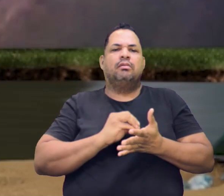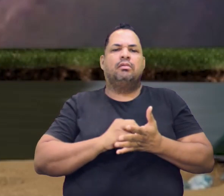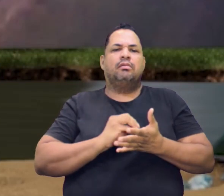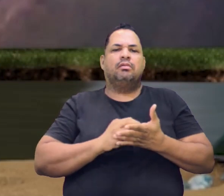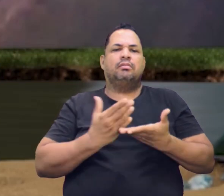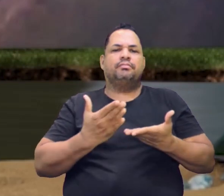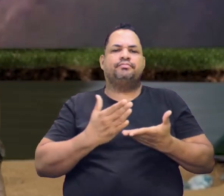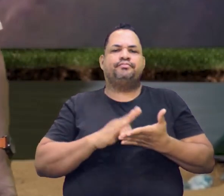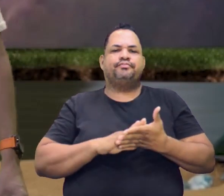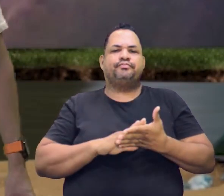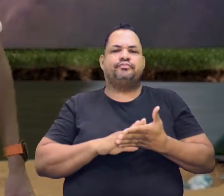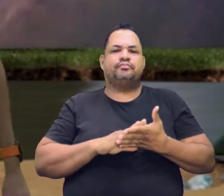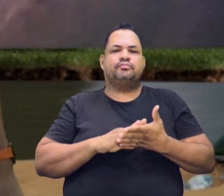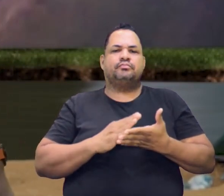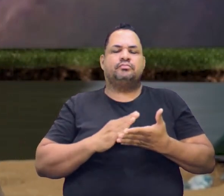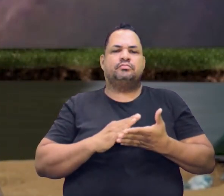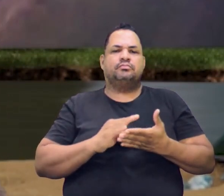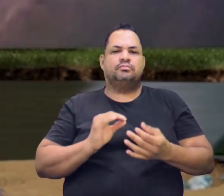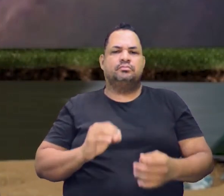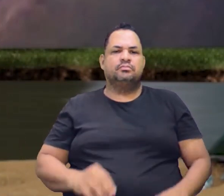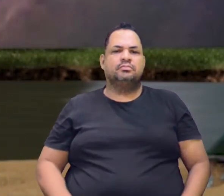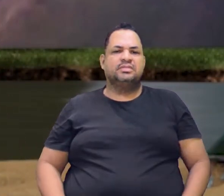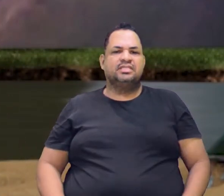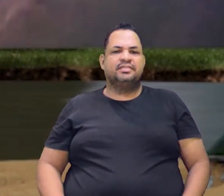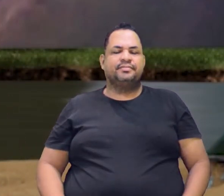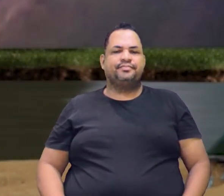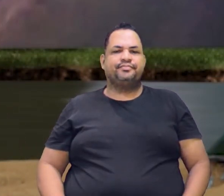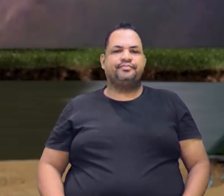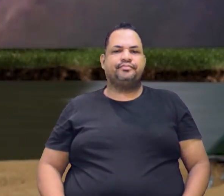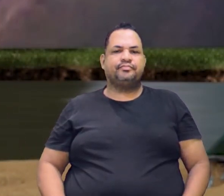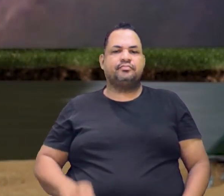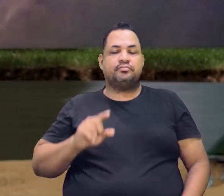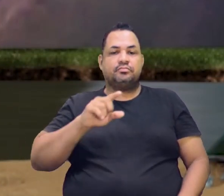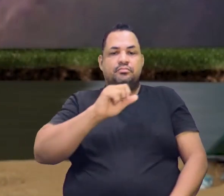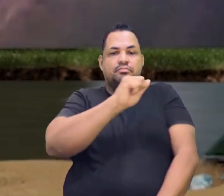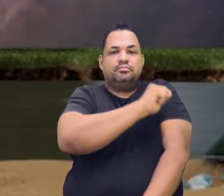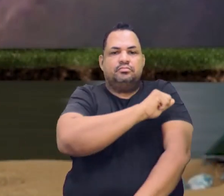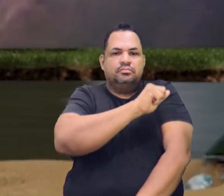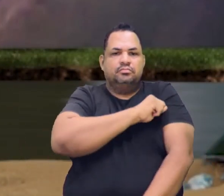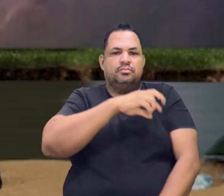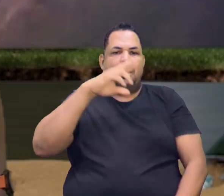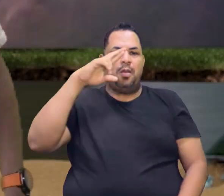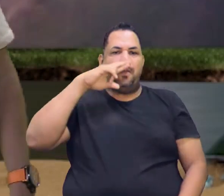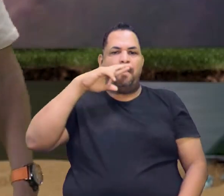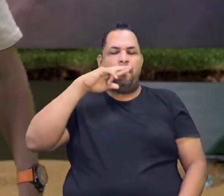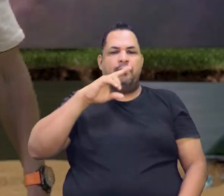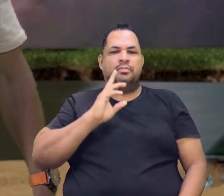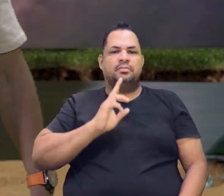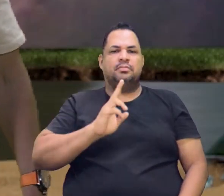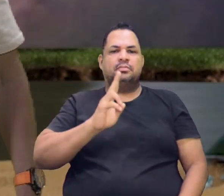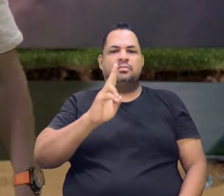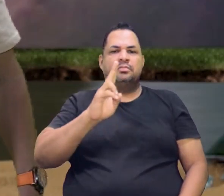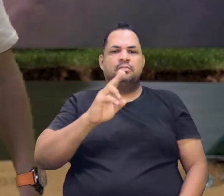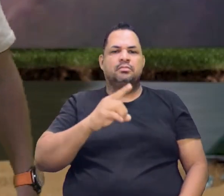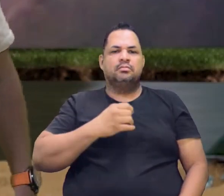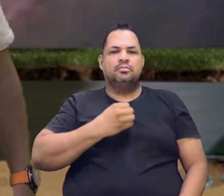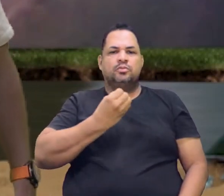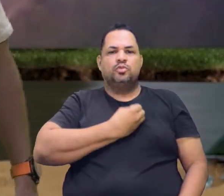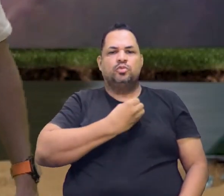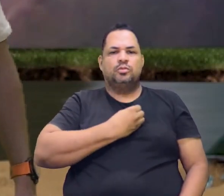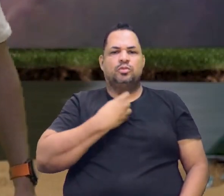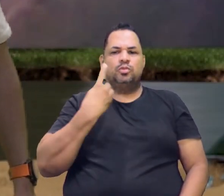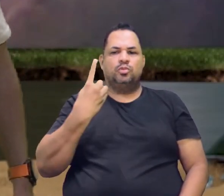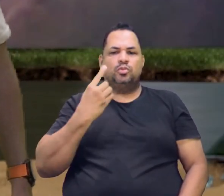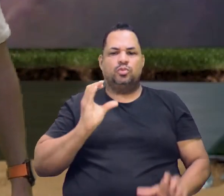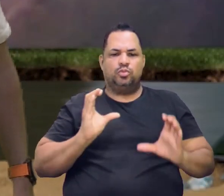Incrível. E um detalhe, hein? Para você, aluno, para você. Rondon sempre foi o número 1